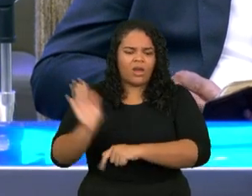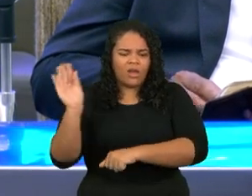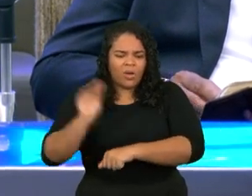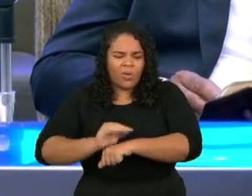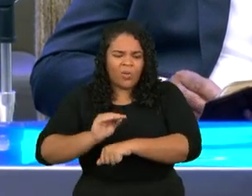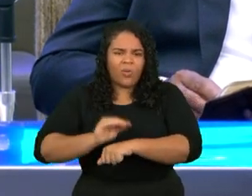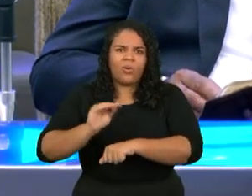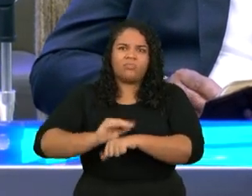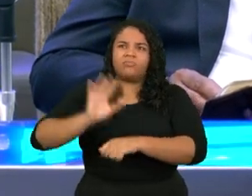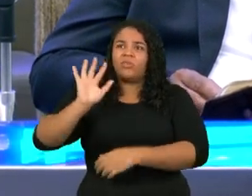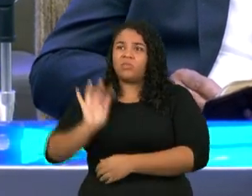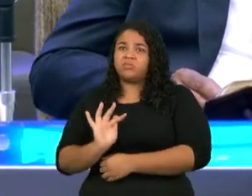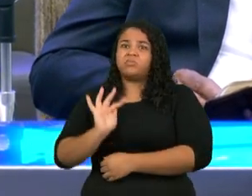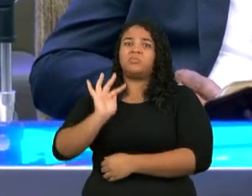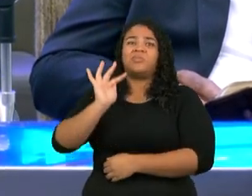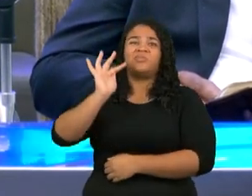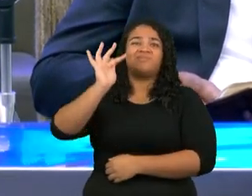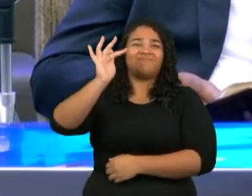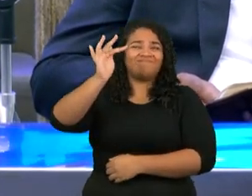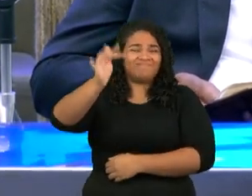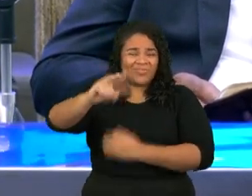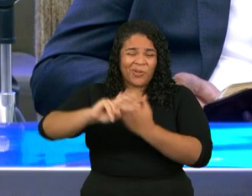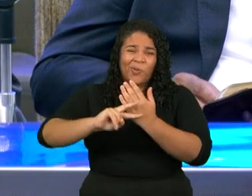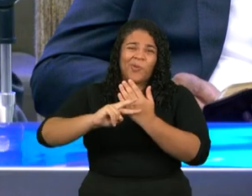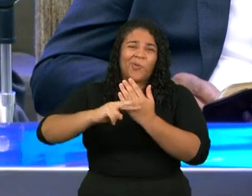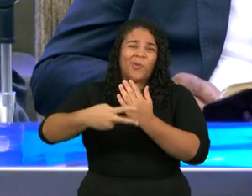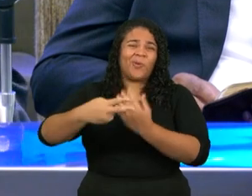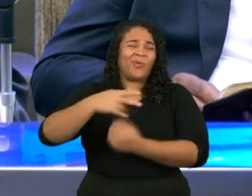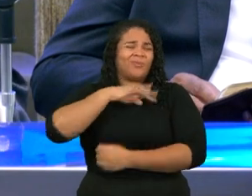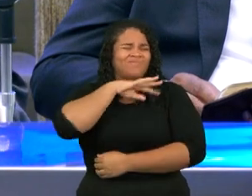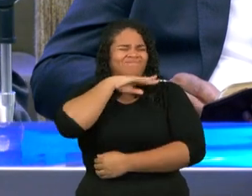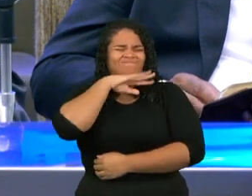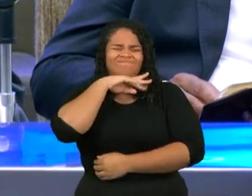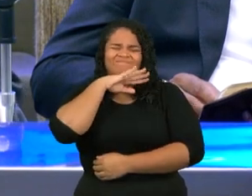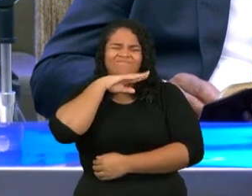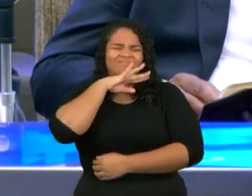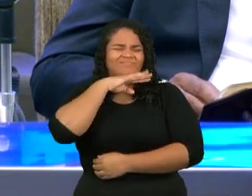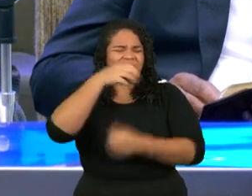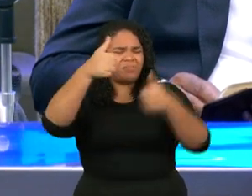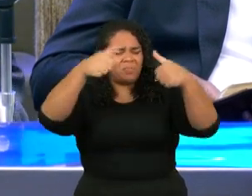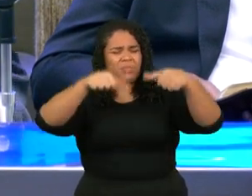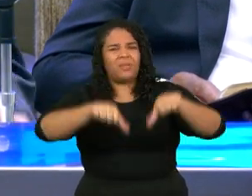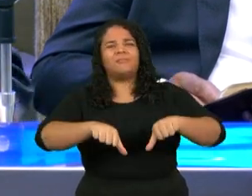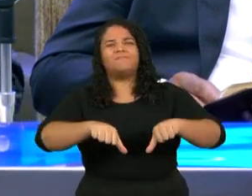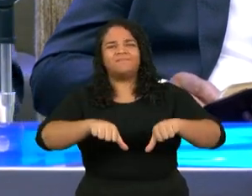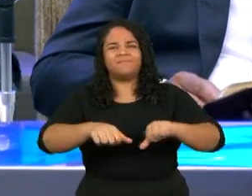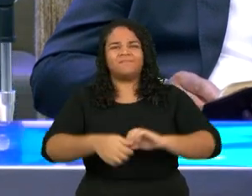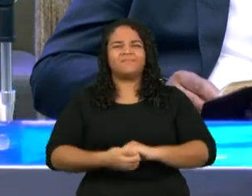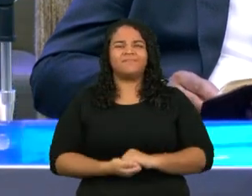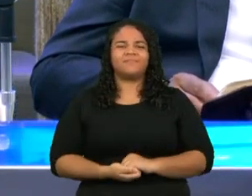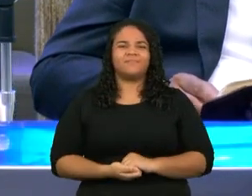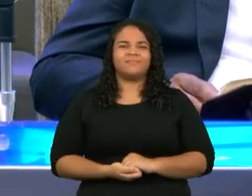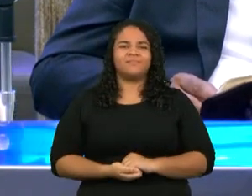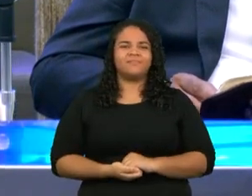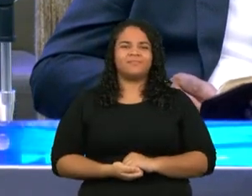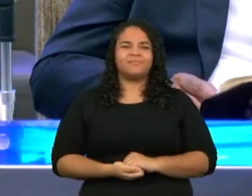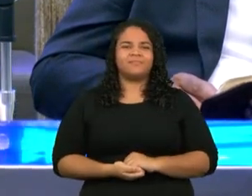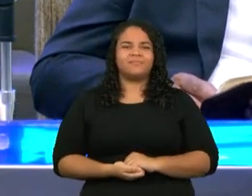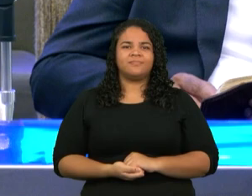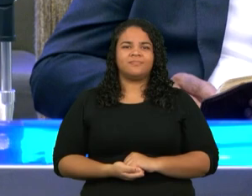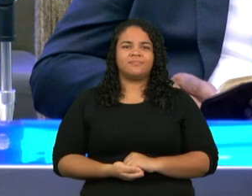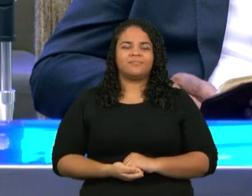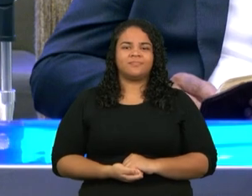tenhamos uma colheita desagradável no futuro nós estivemos falando